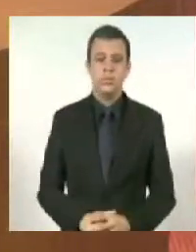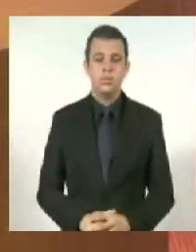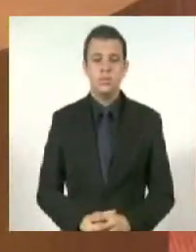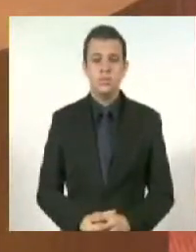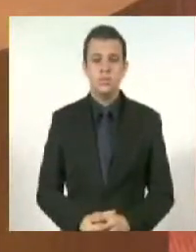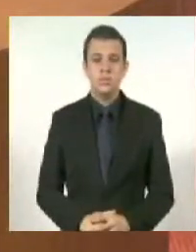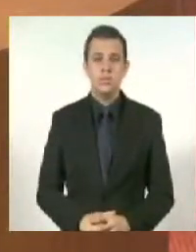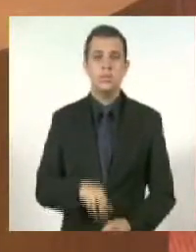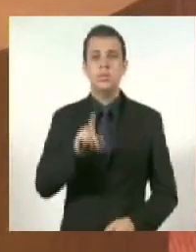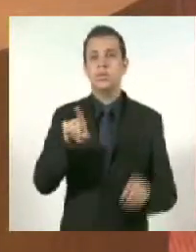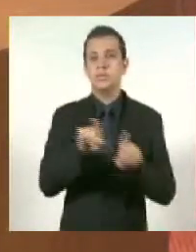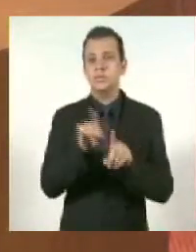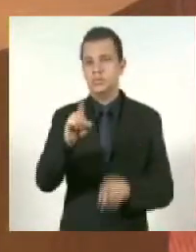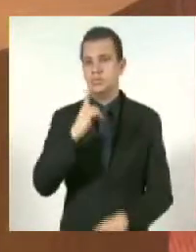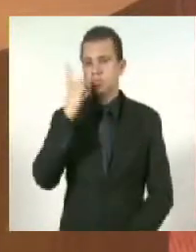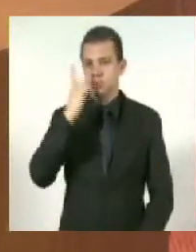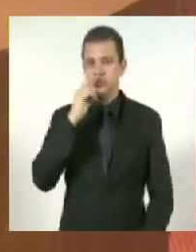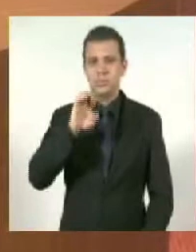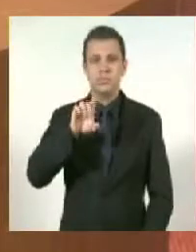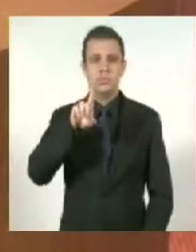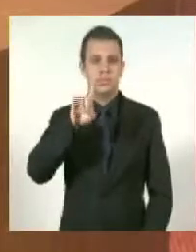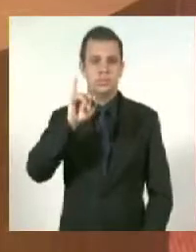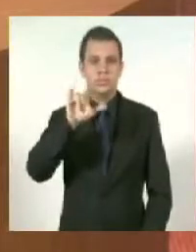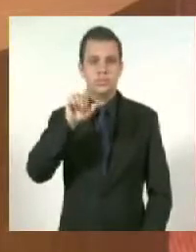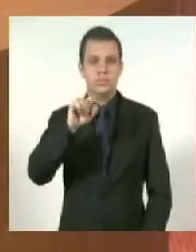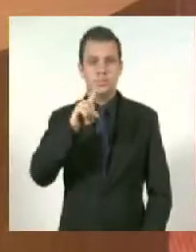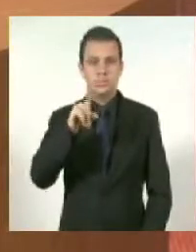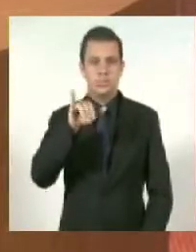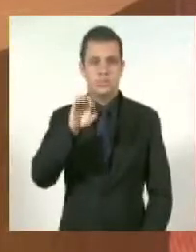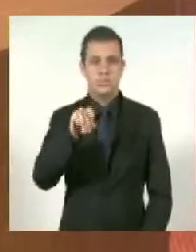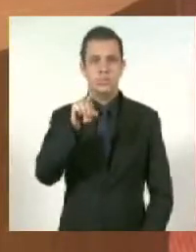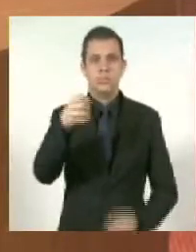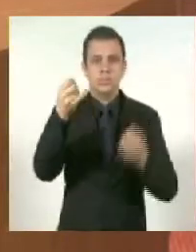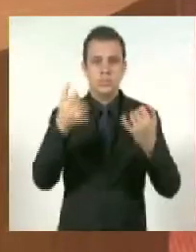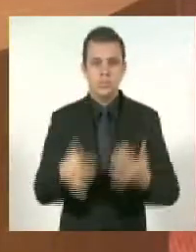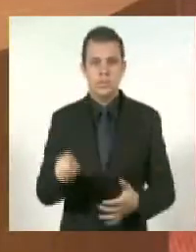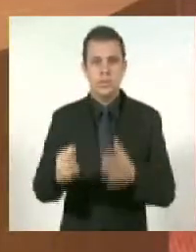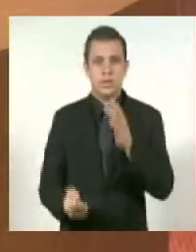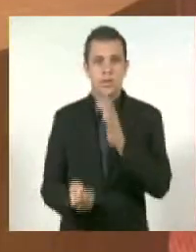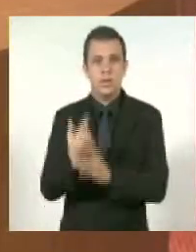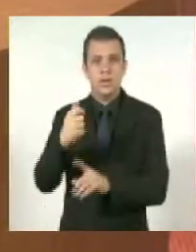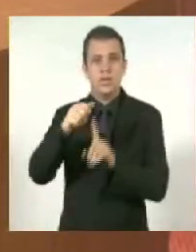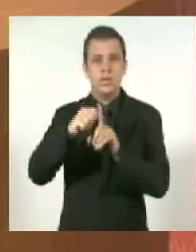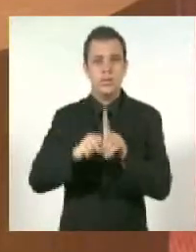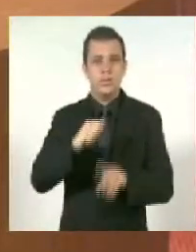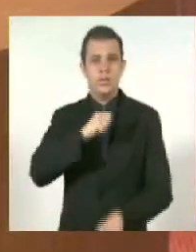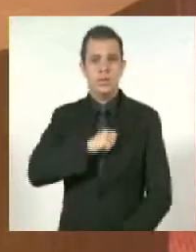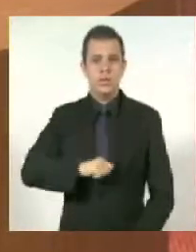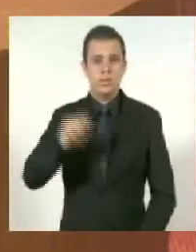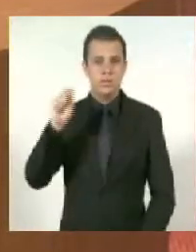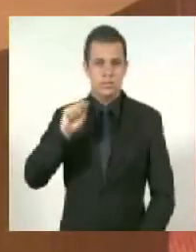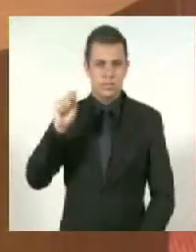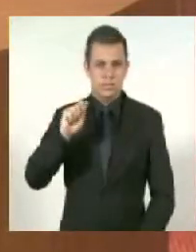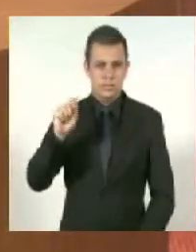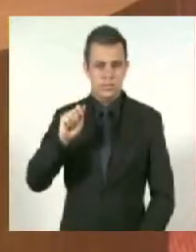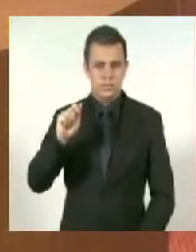Deputada Adilásio, Vossa Excelência falou que ela foi, em agosto, ela foi constituída.